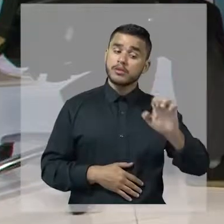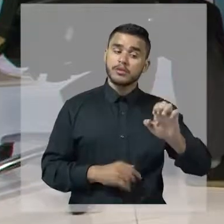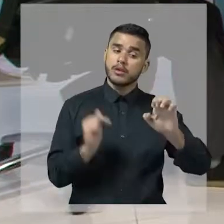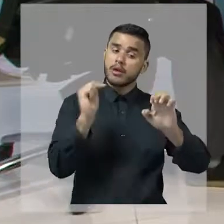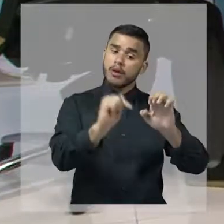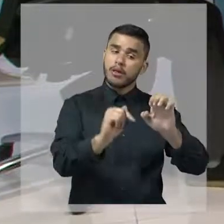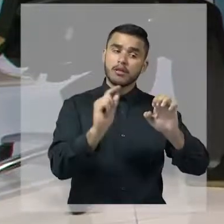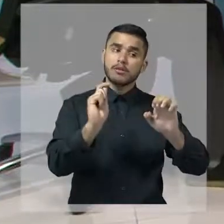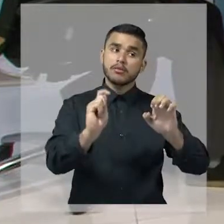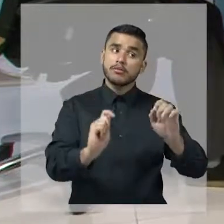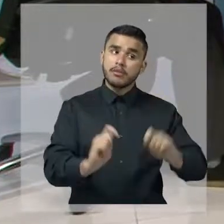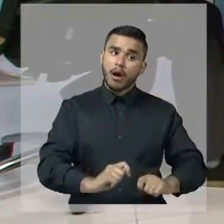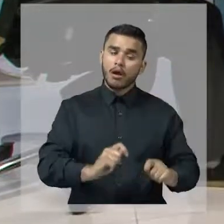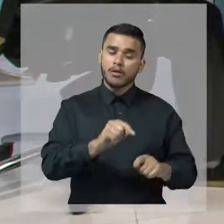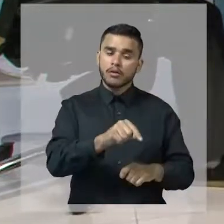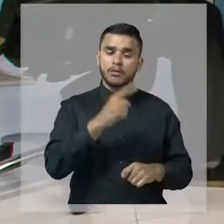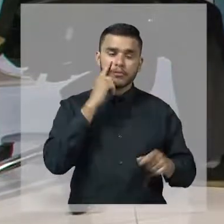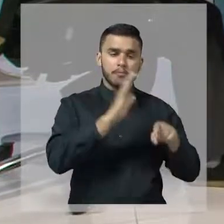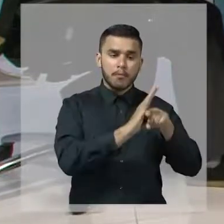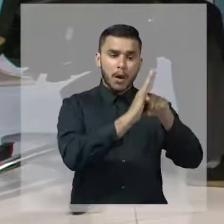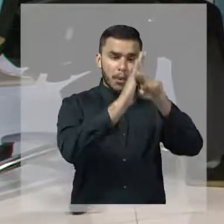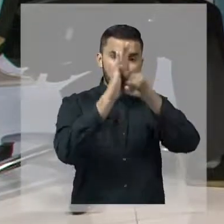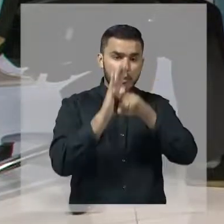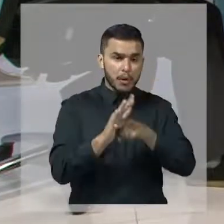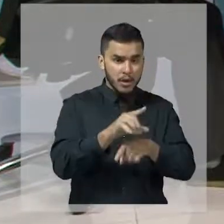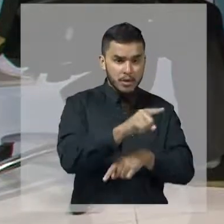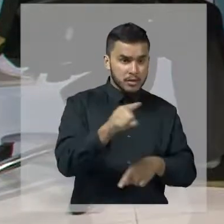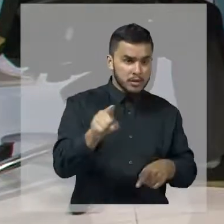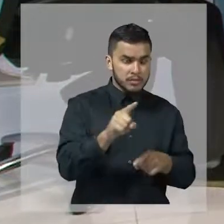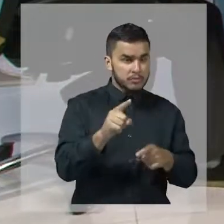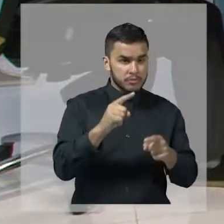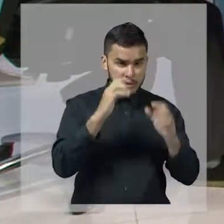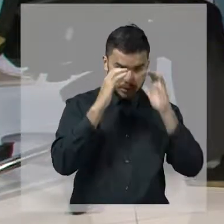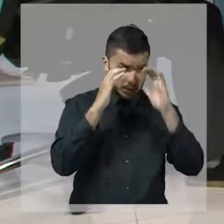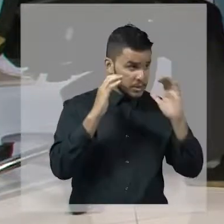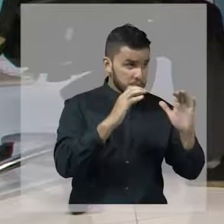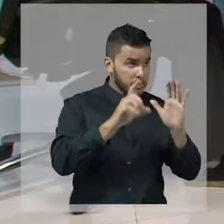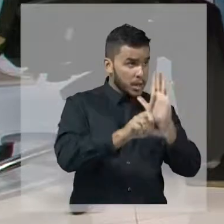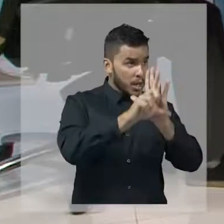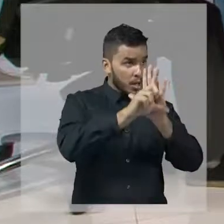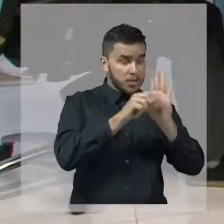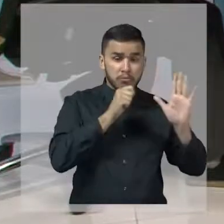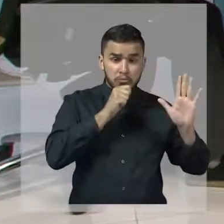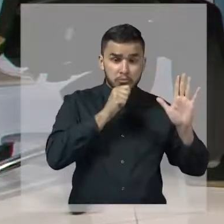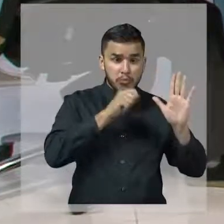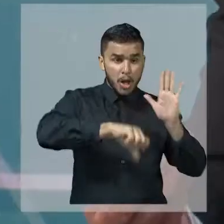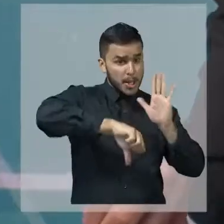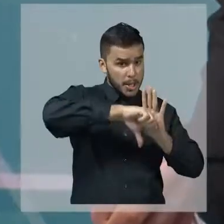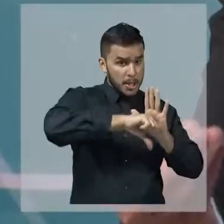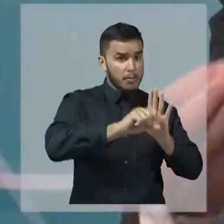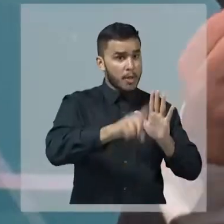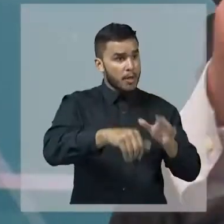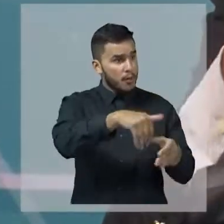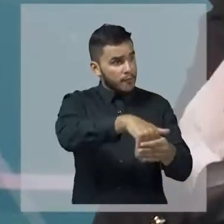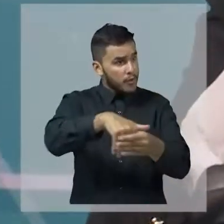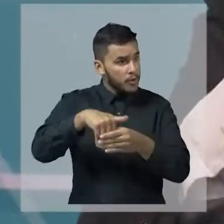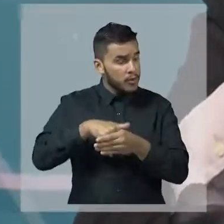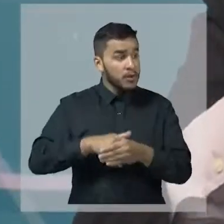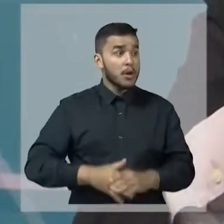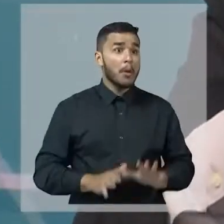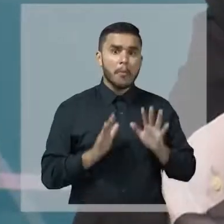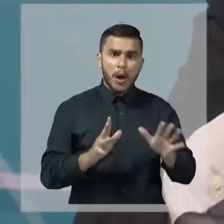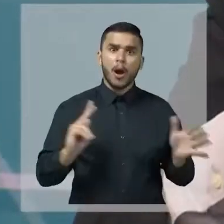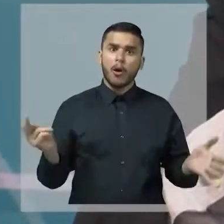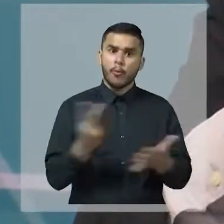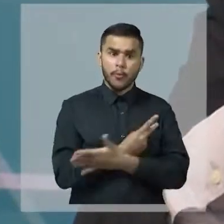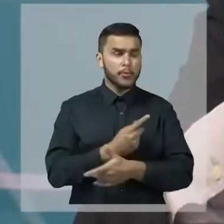deve investigar as infrações eleitorais, mas quando houver a notória prática de um